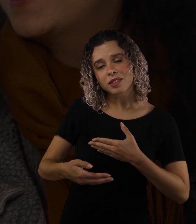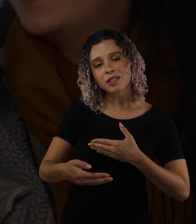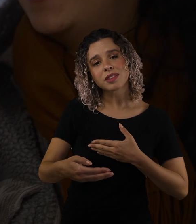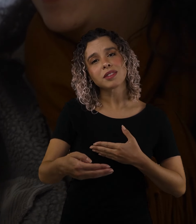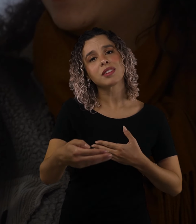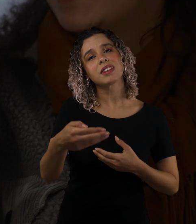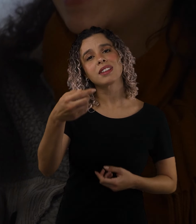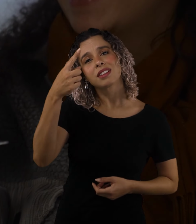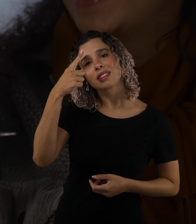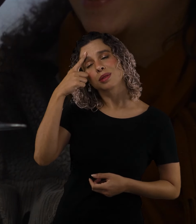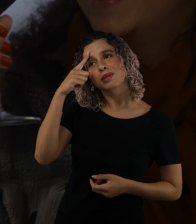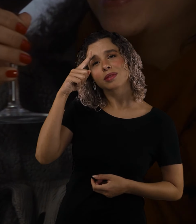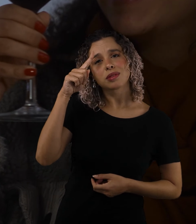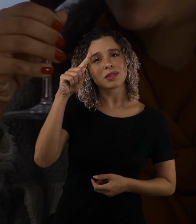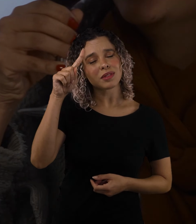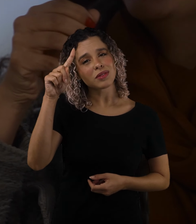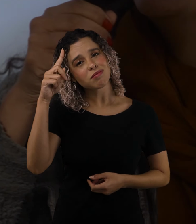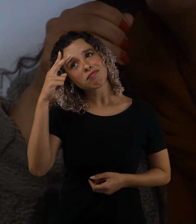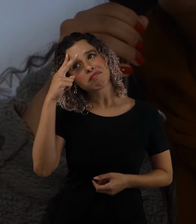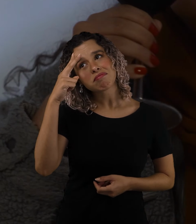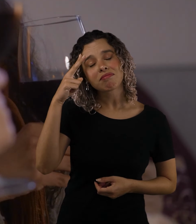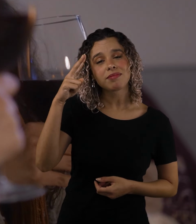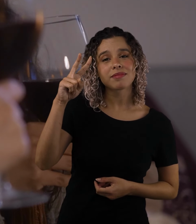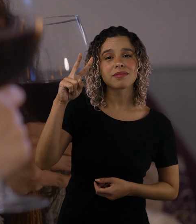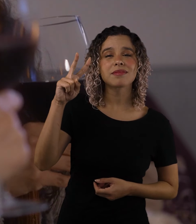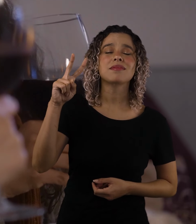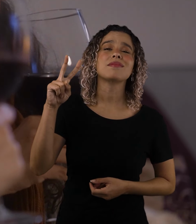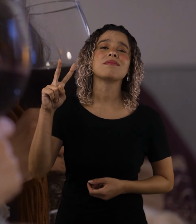duas brindamos com vinho. Agora, ela tá de óculos.